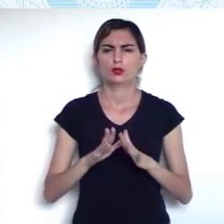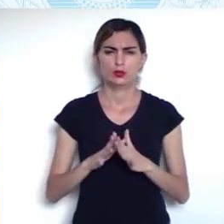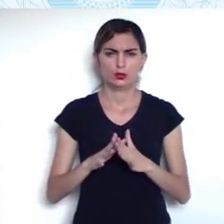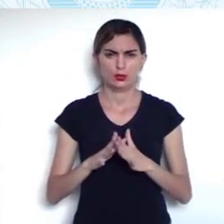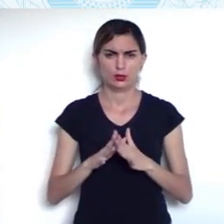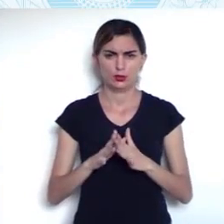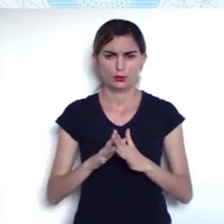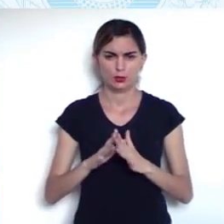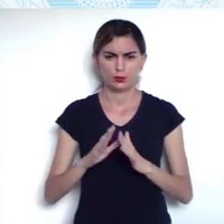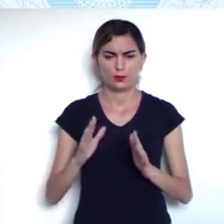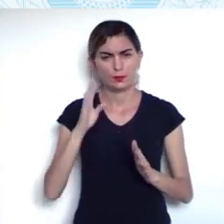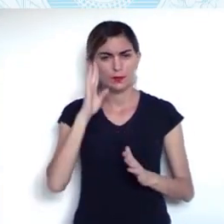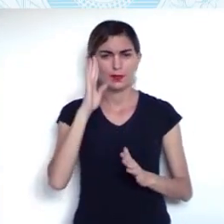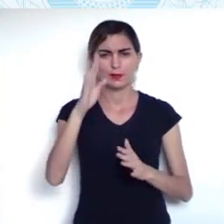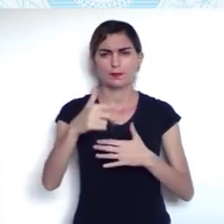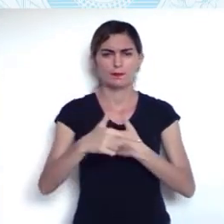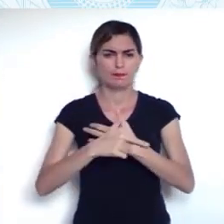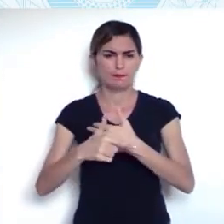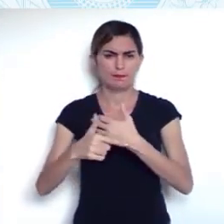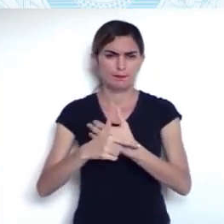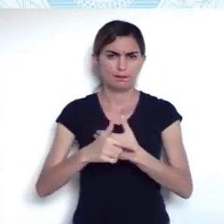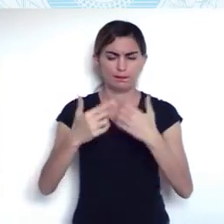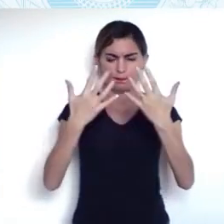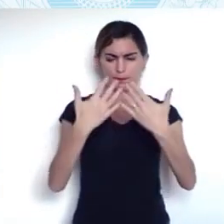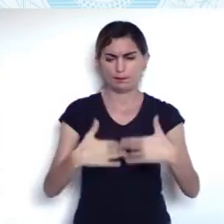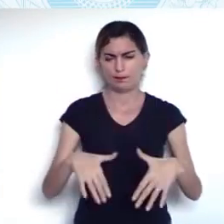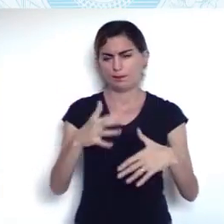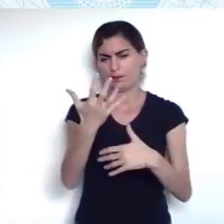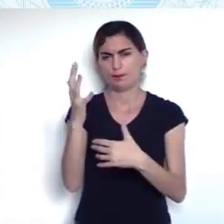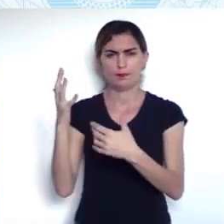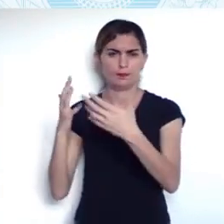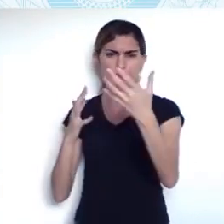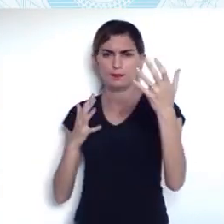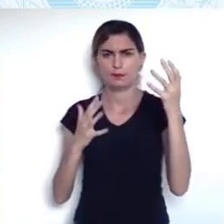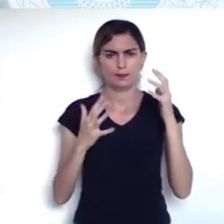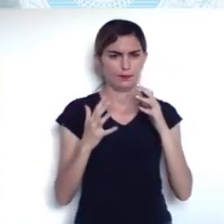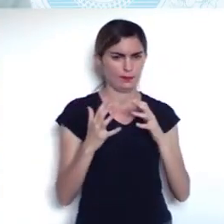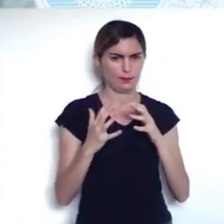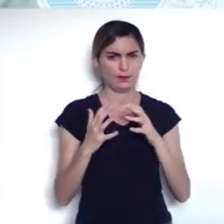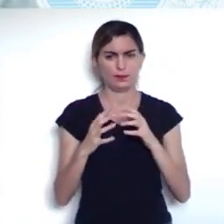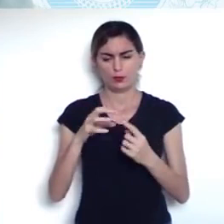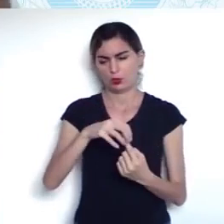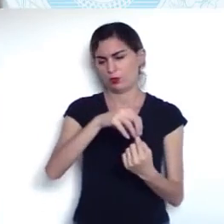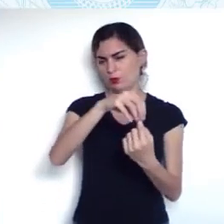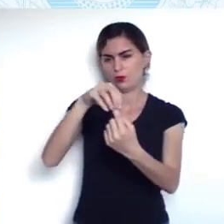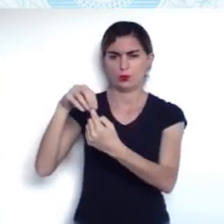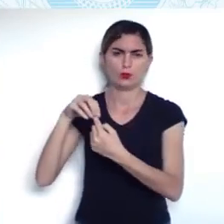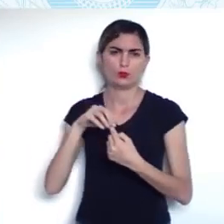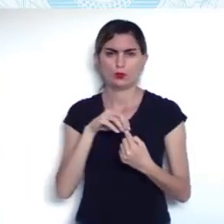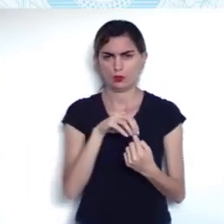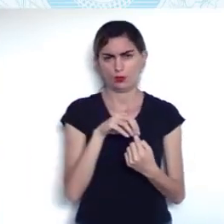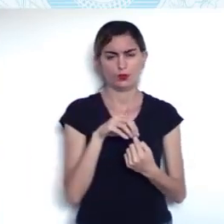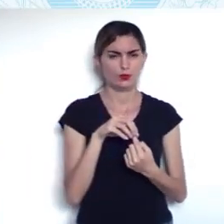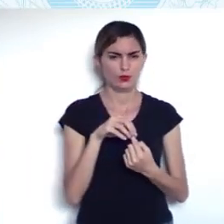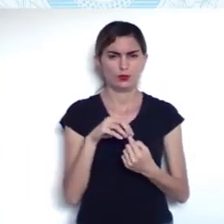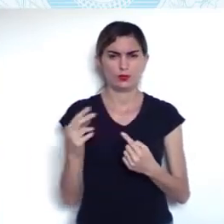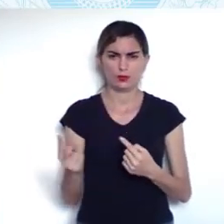naturalismo, acentuando o papel da natureza. O individualismo,